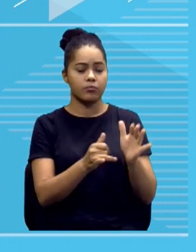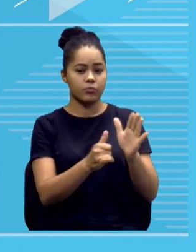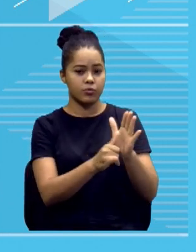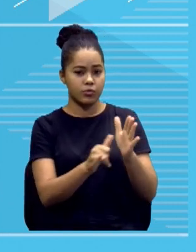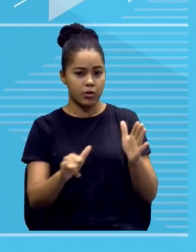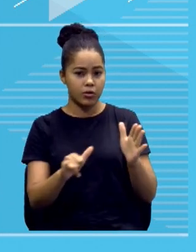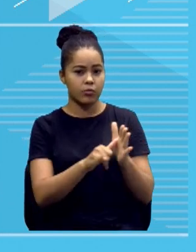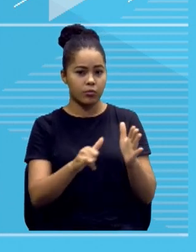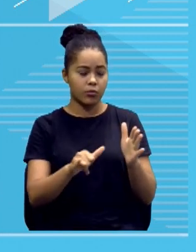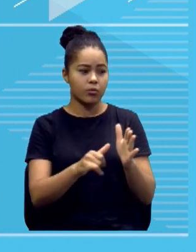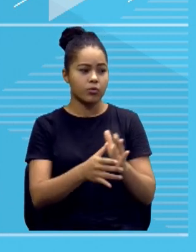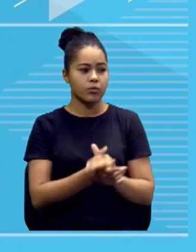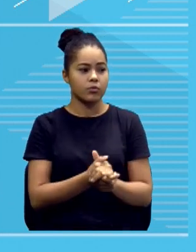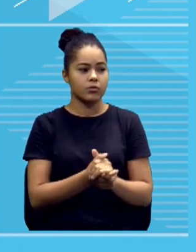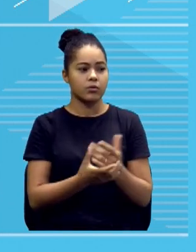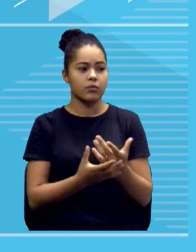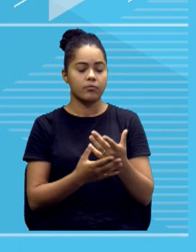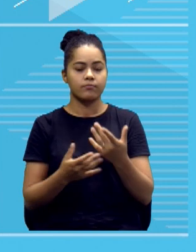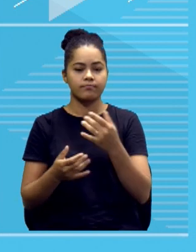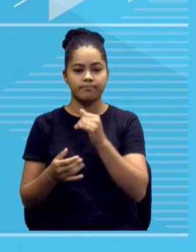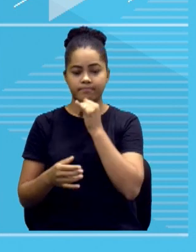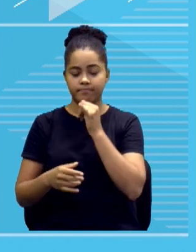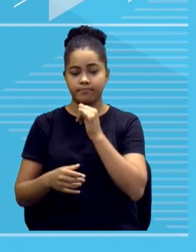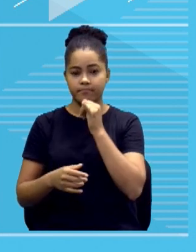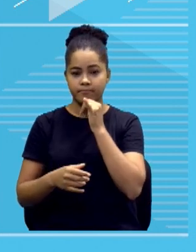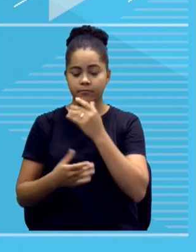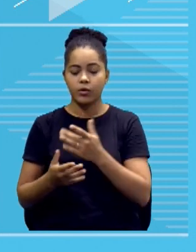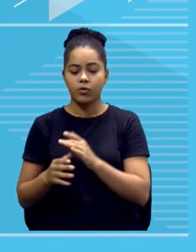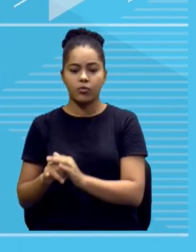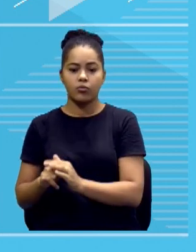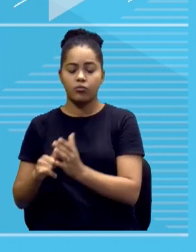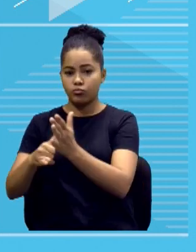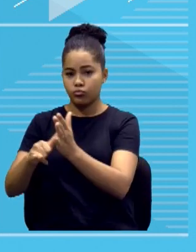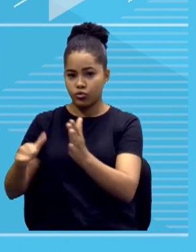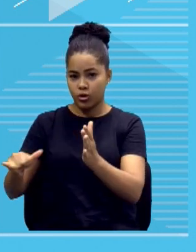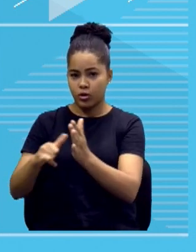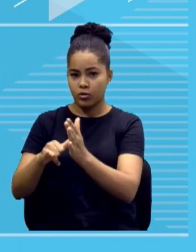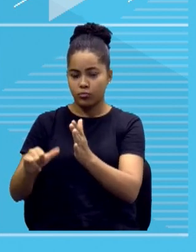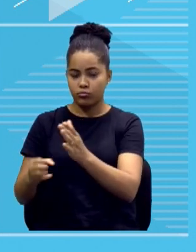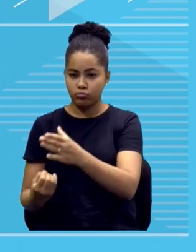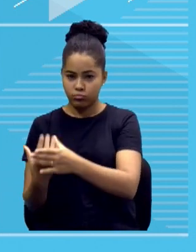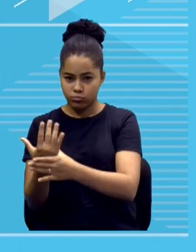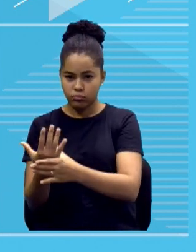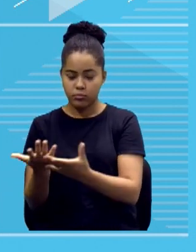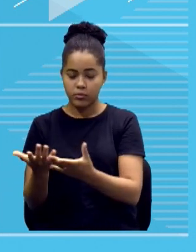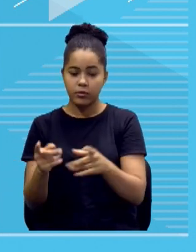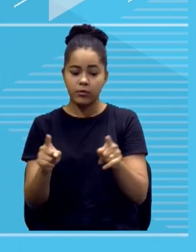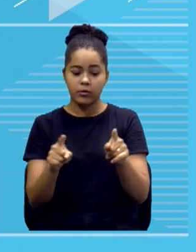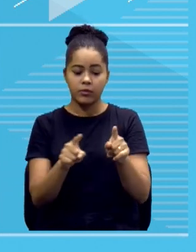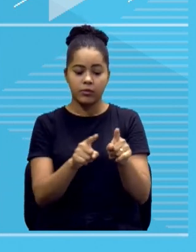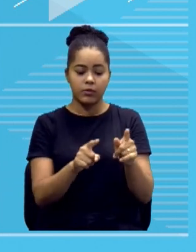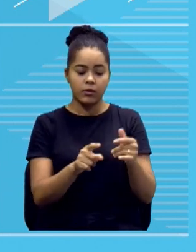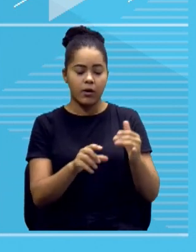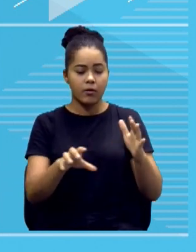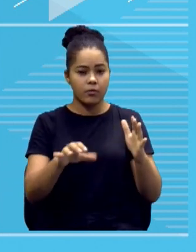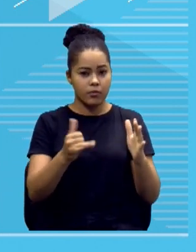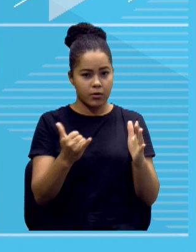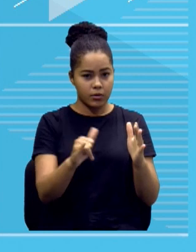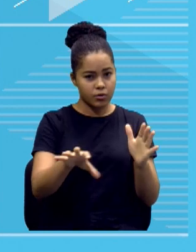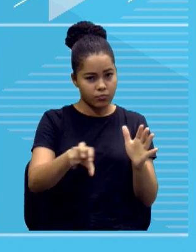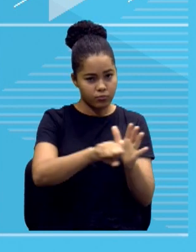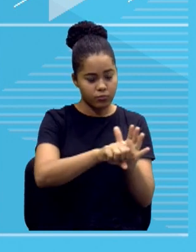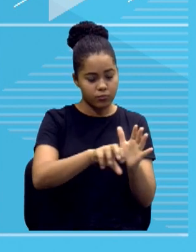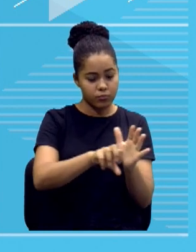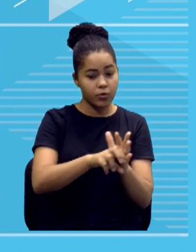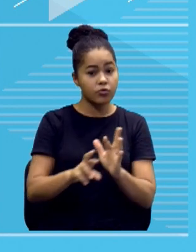entre gerador e receptor. Também a gente vai passar pela parte da resolução das questões durante a nossa aulinha,